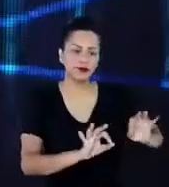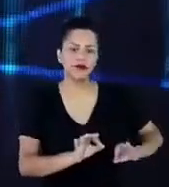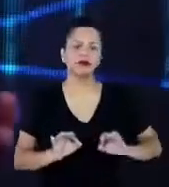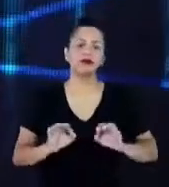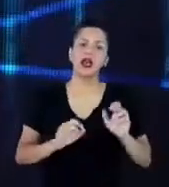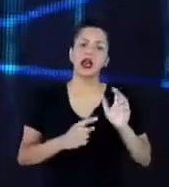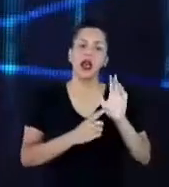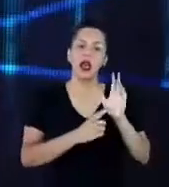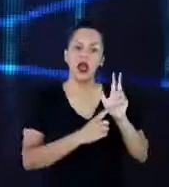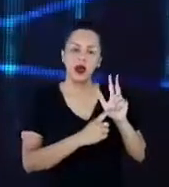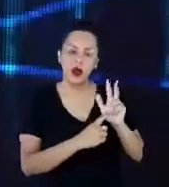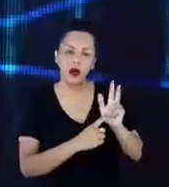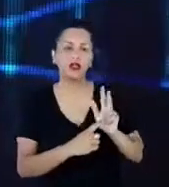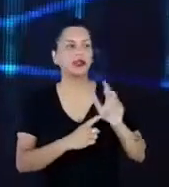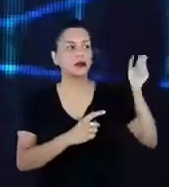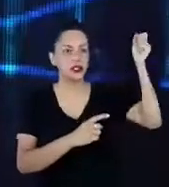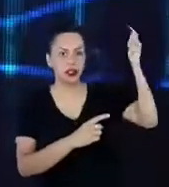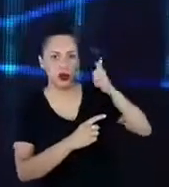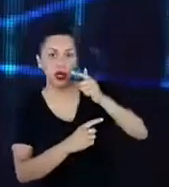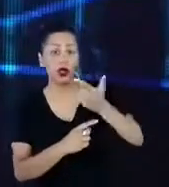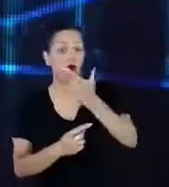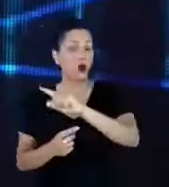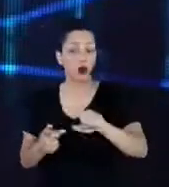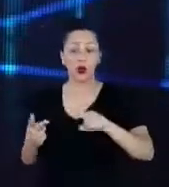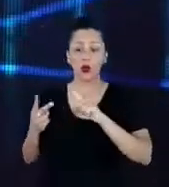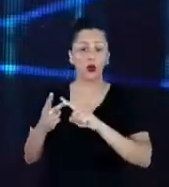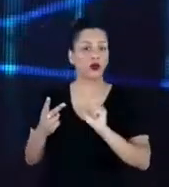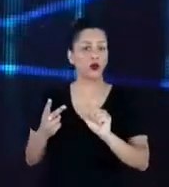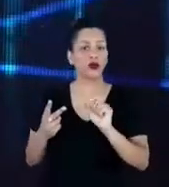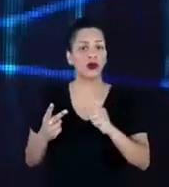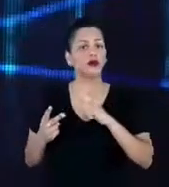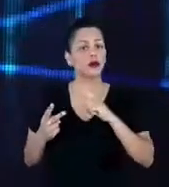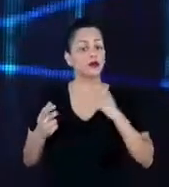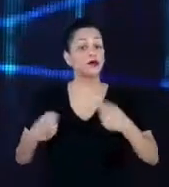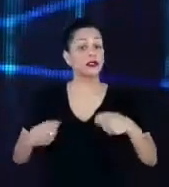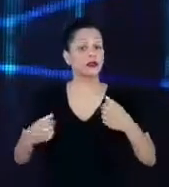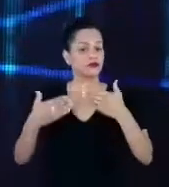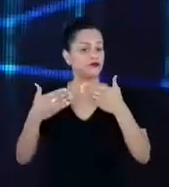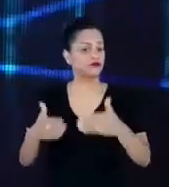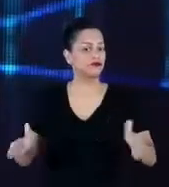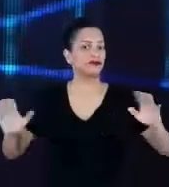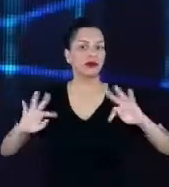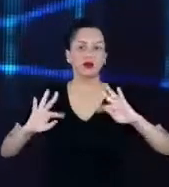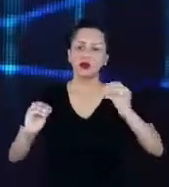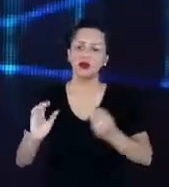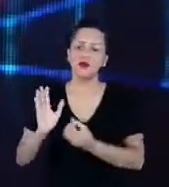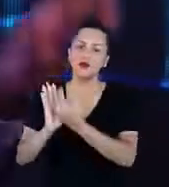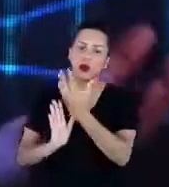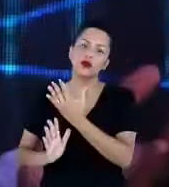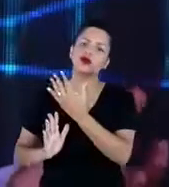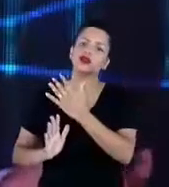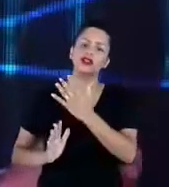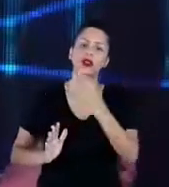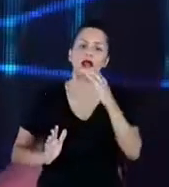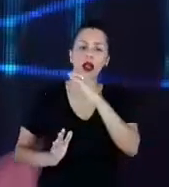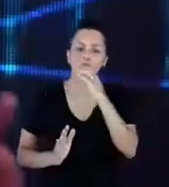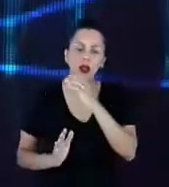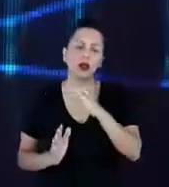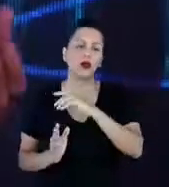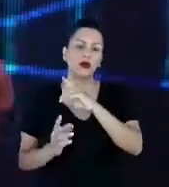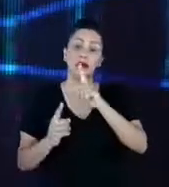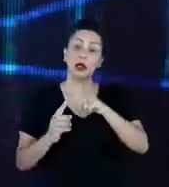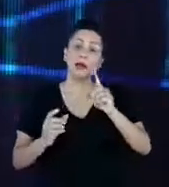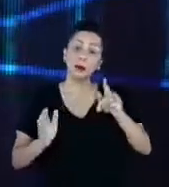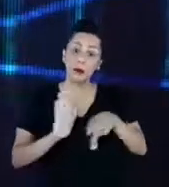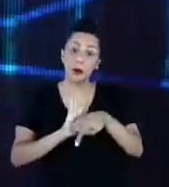e uma outra parcela que nós não podemos esquecer, que tem que ter espaço para todas as fontes aqui, para as fontes térmicas, utilizando um combustível que está na nossa mão,